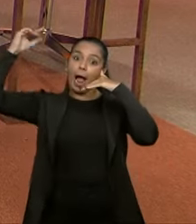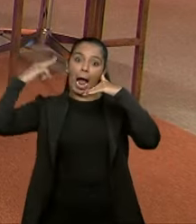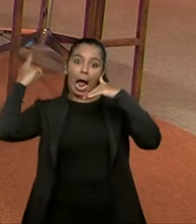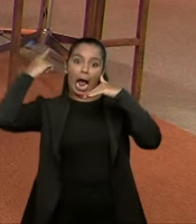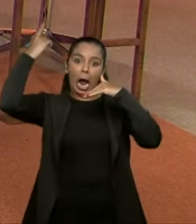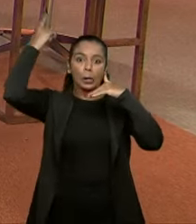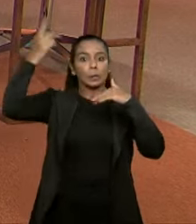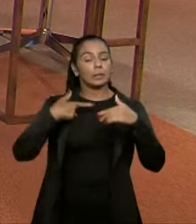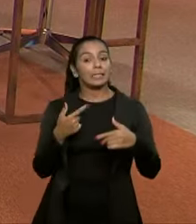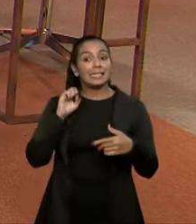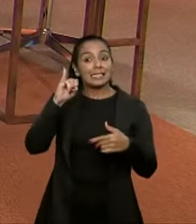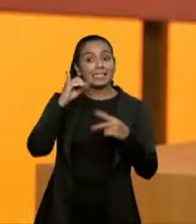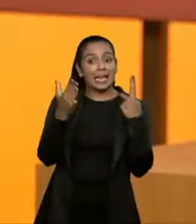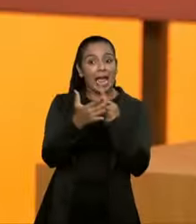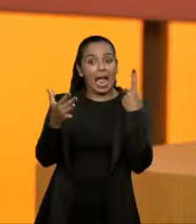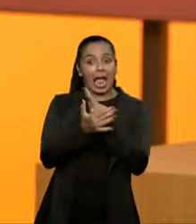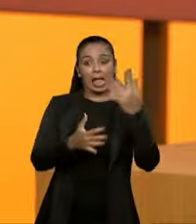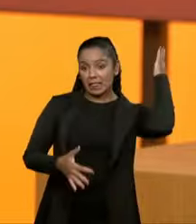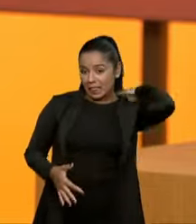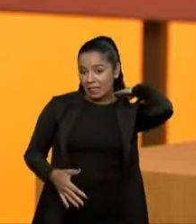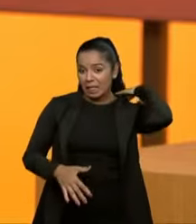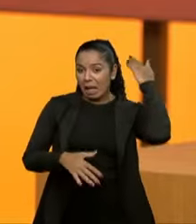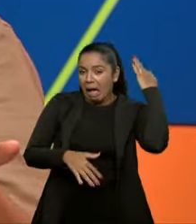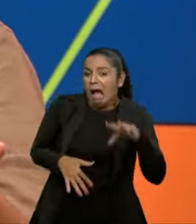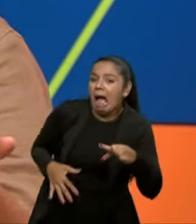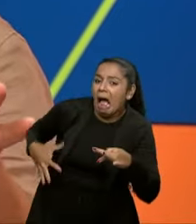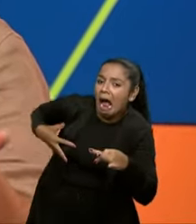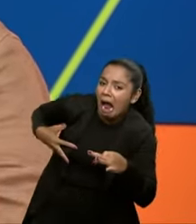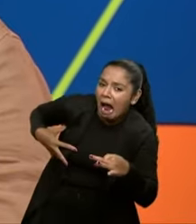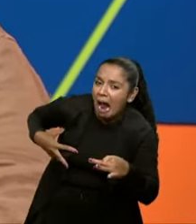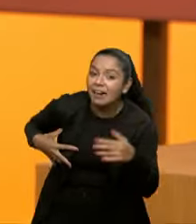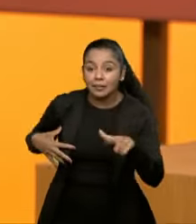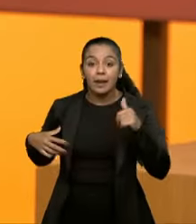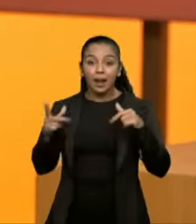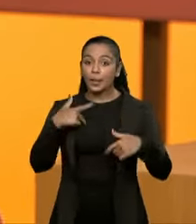ali, você acaba com a coluna. Pode ter um carro